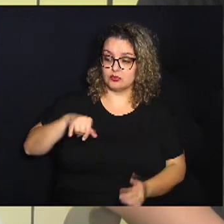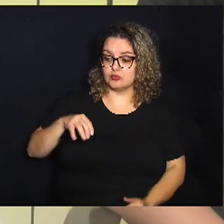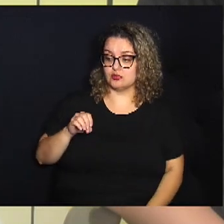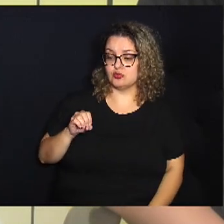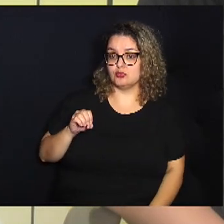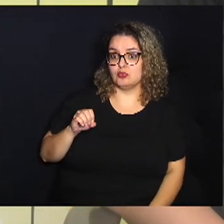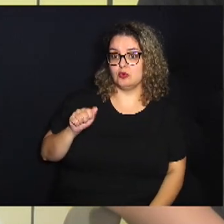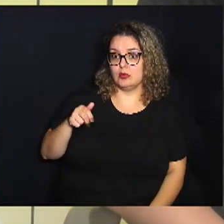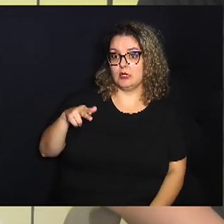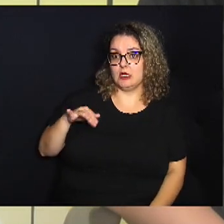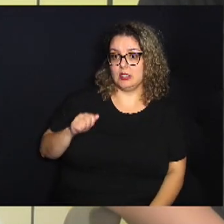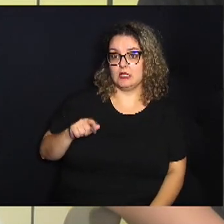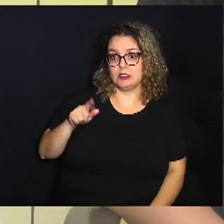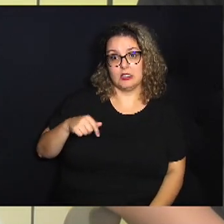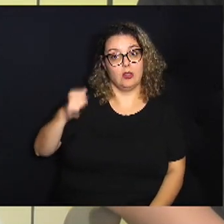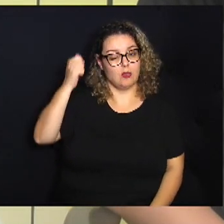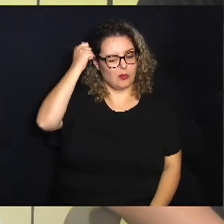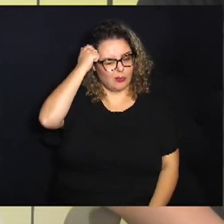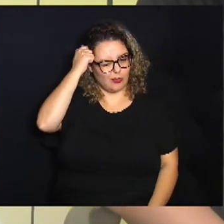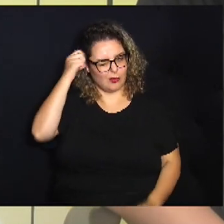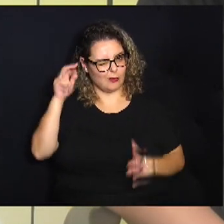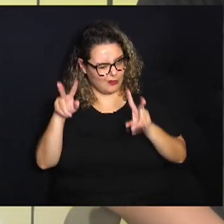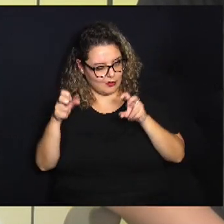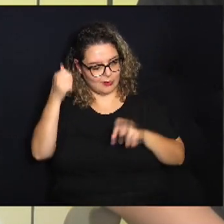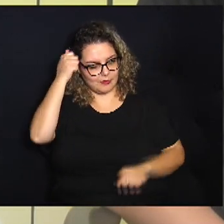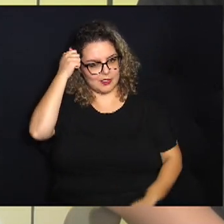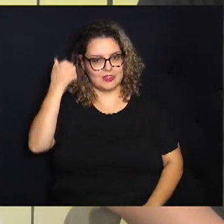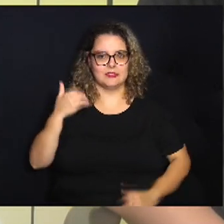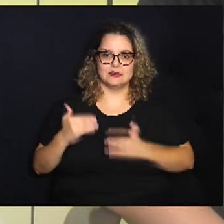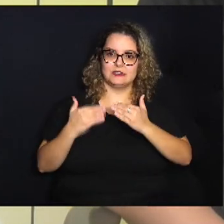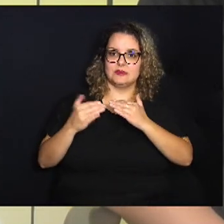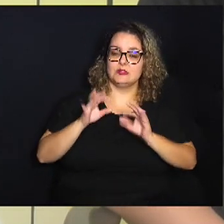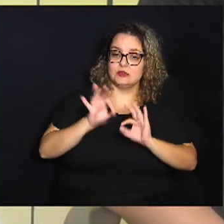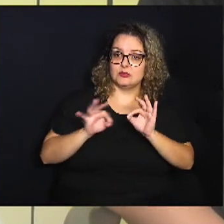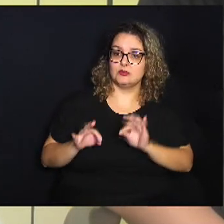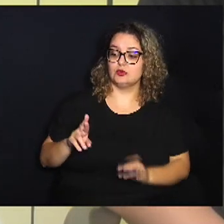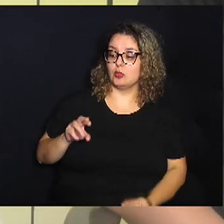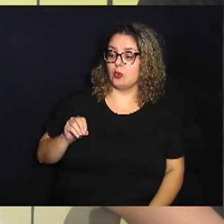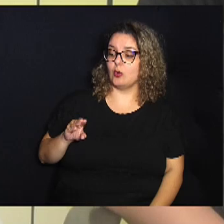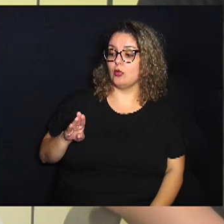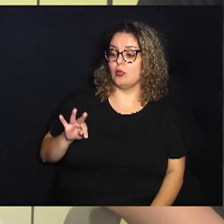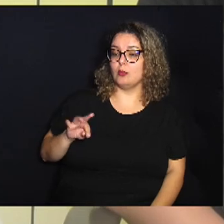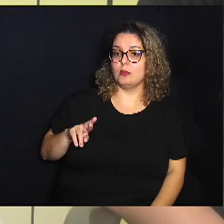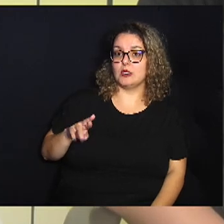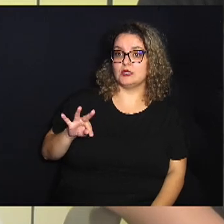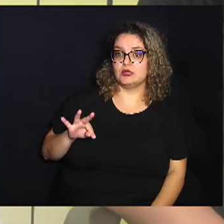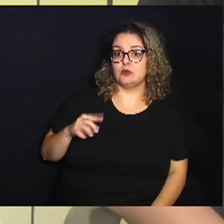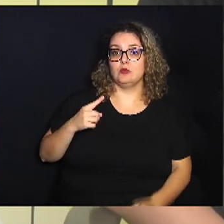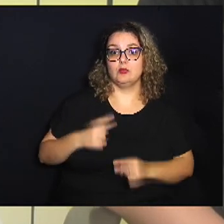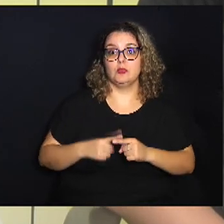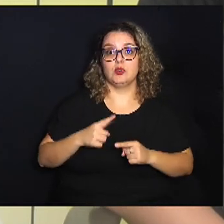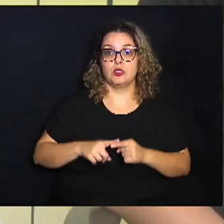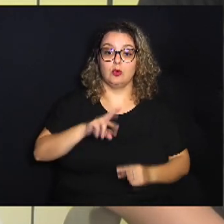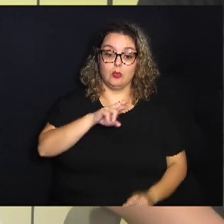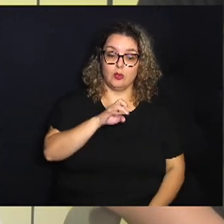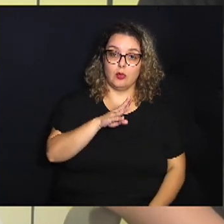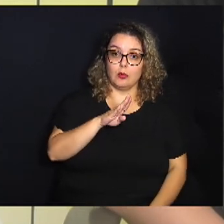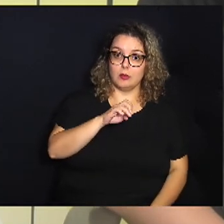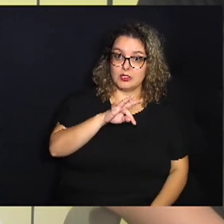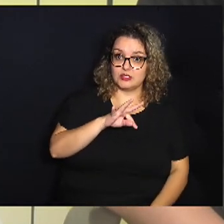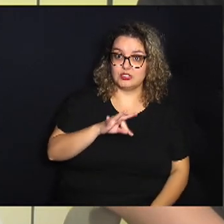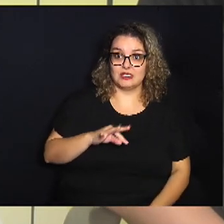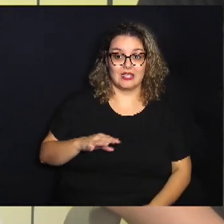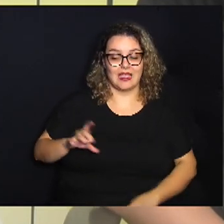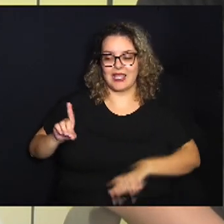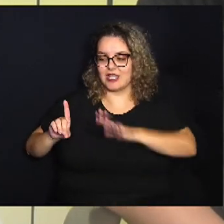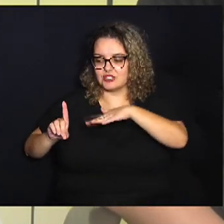que culpado da gente ter conseguido desenvolver o projeto do livro do Robert, porque o Robert considera o Joaquim o maior atleta olímpico que ele já viu. Quando ele tinha 11